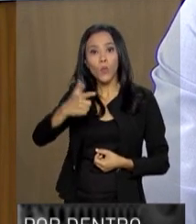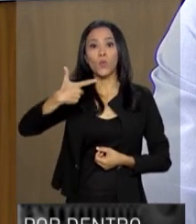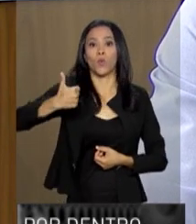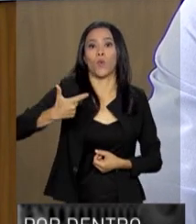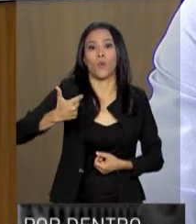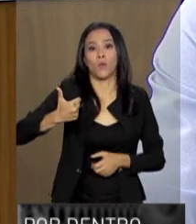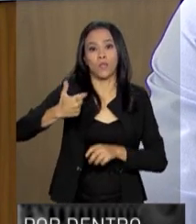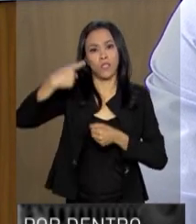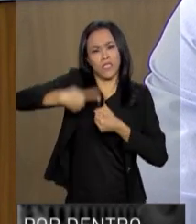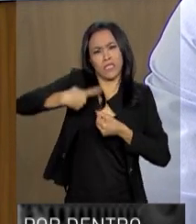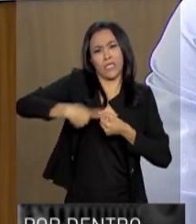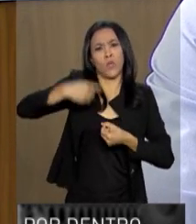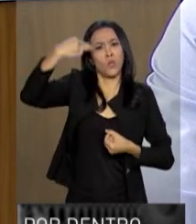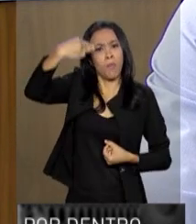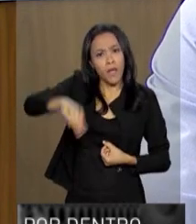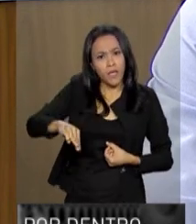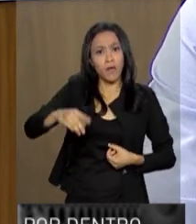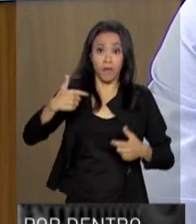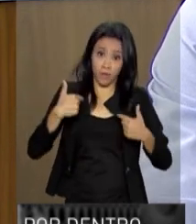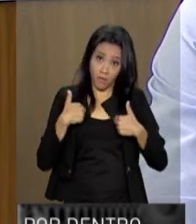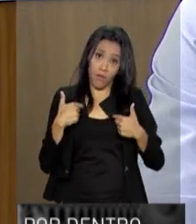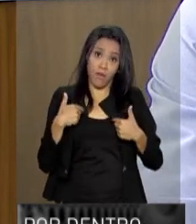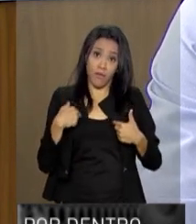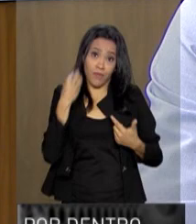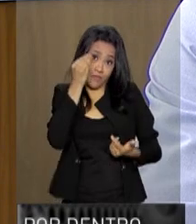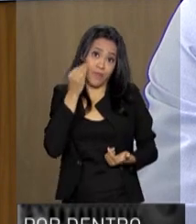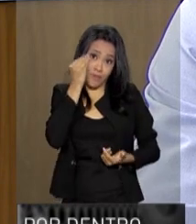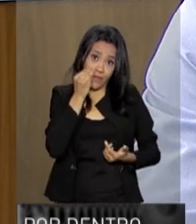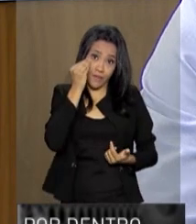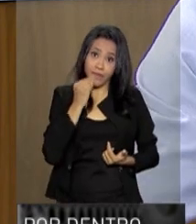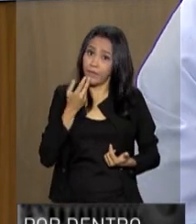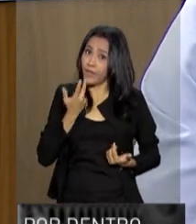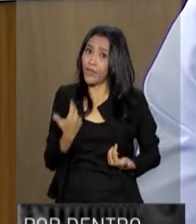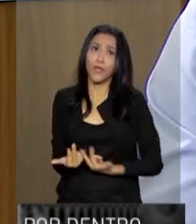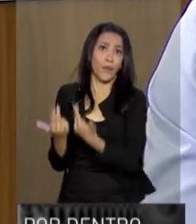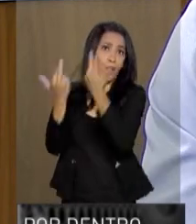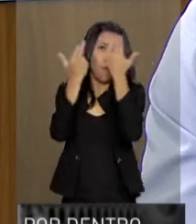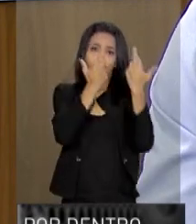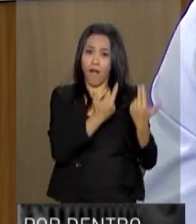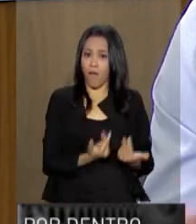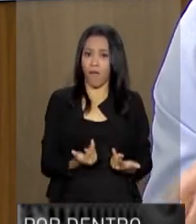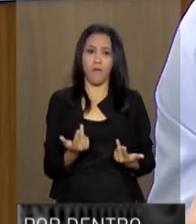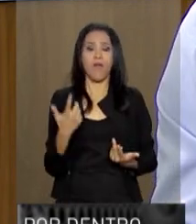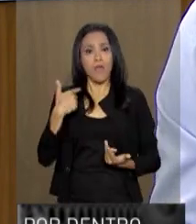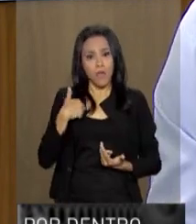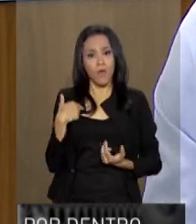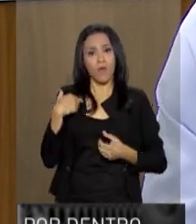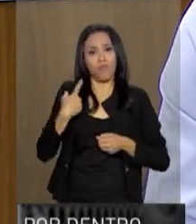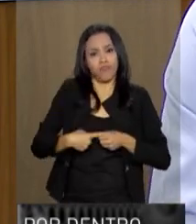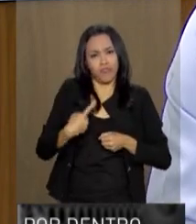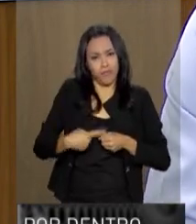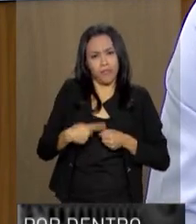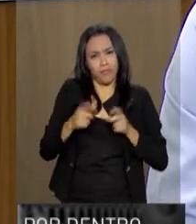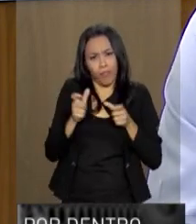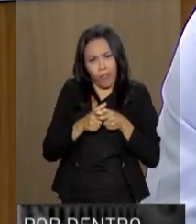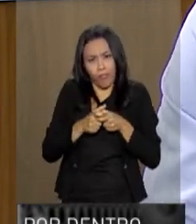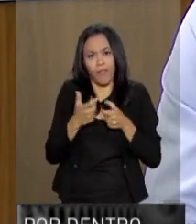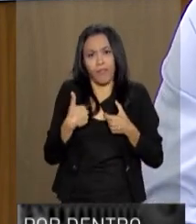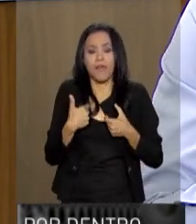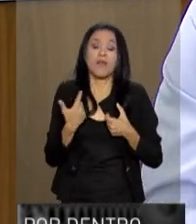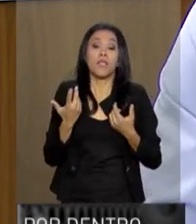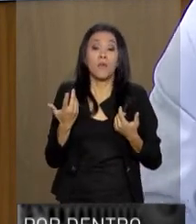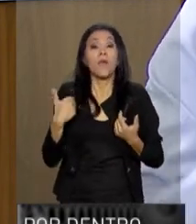que milhões de jovens brasileiros têm vivido é eu sou municipalista e acredito que as ações do governo